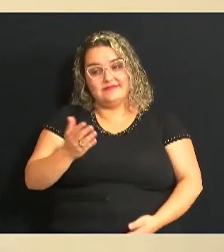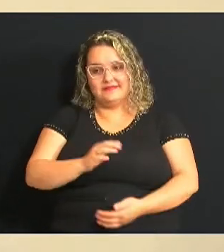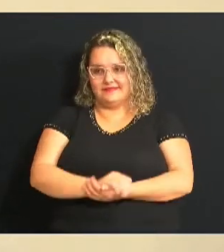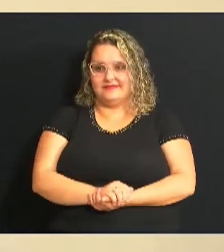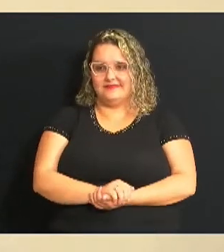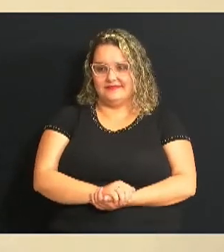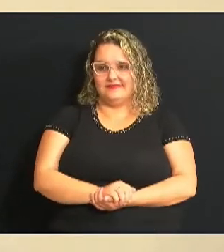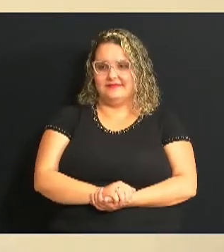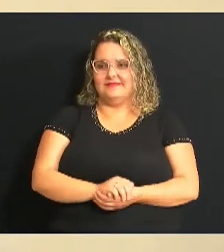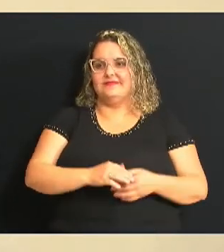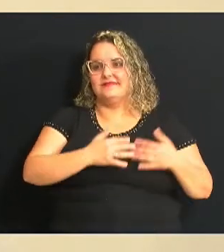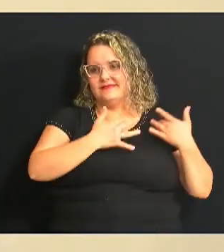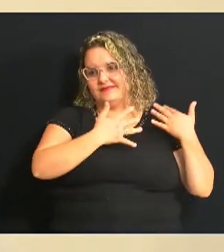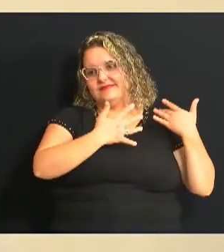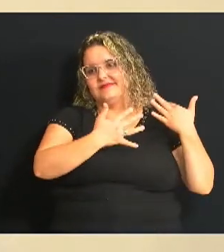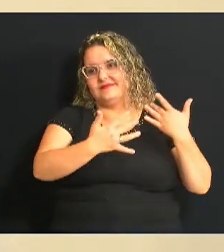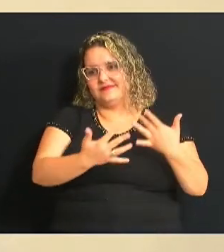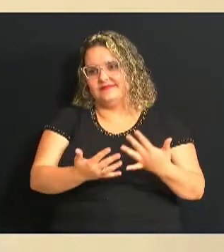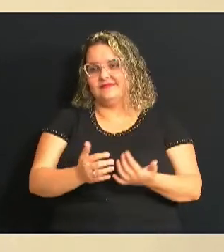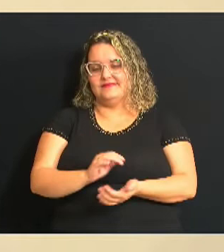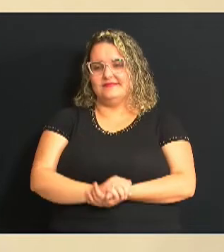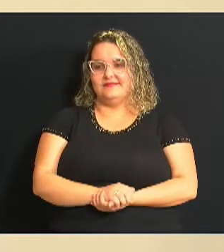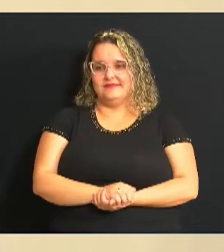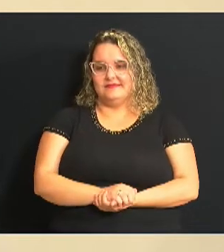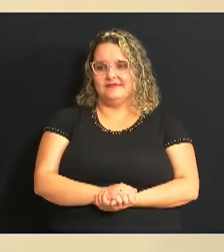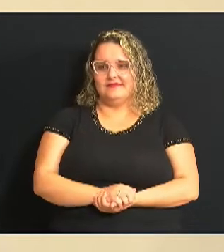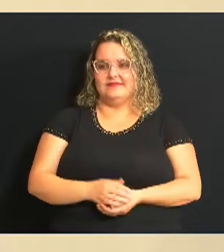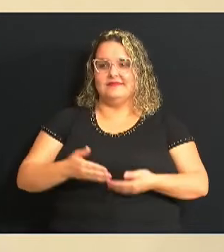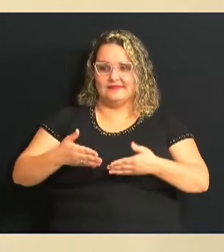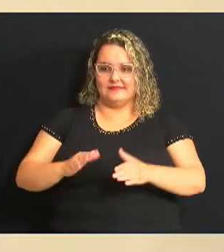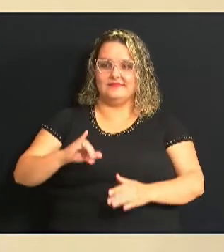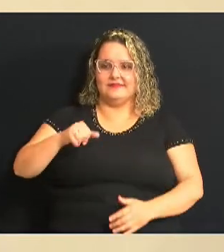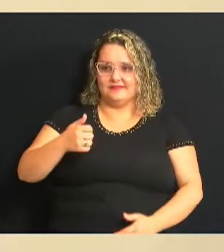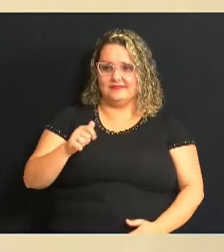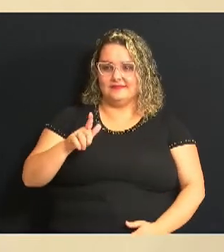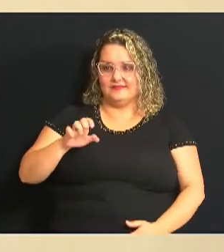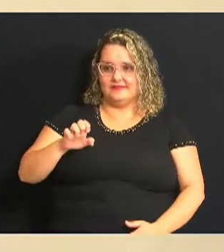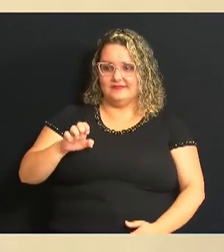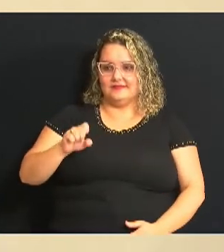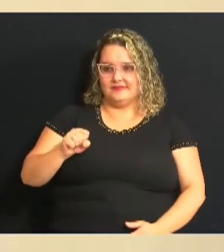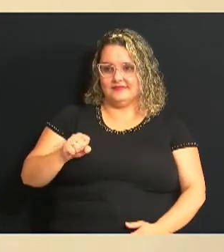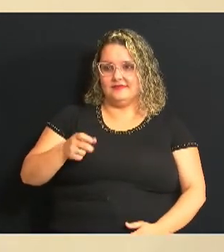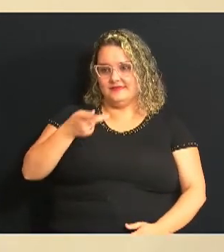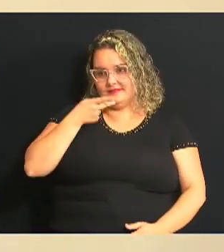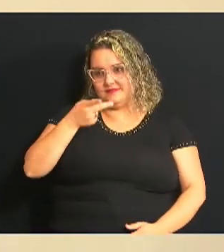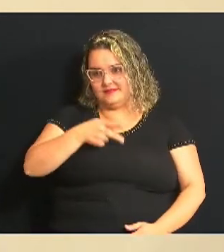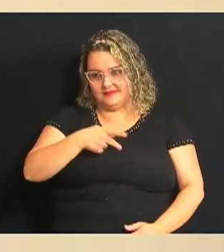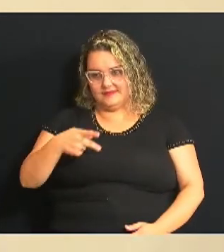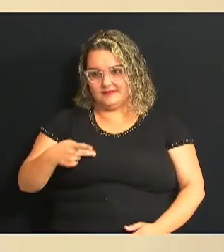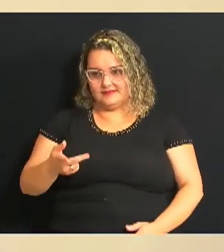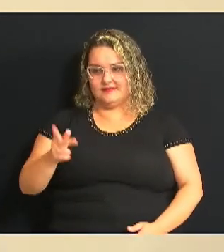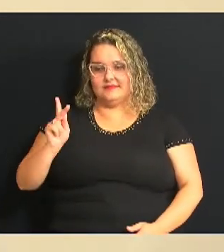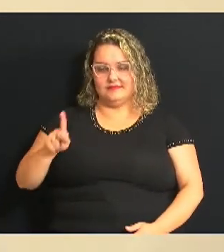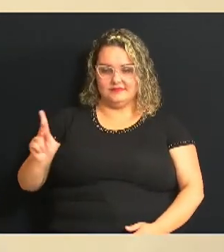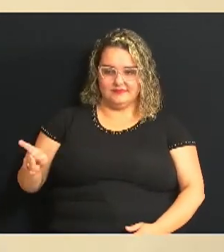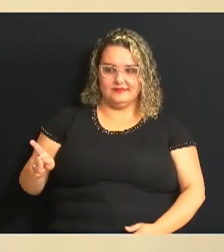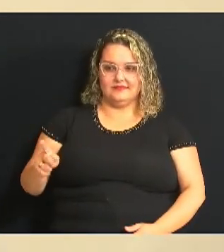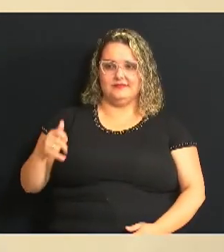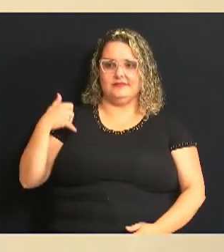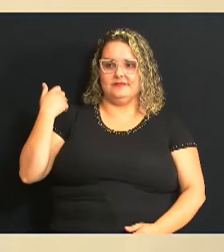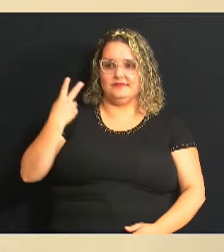alguns anos de estrada. Nasci em Jales, como disse o pastor Alberto. A idade de 2 anos vim